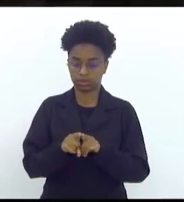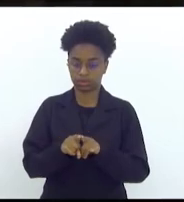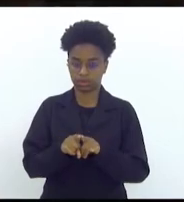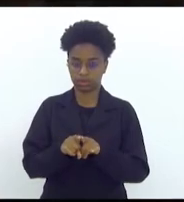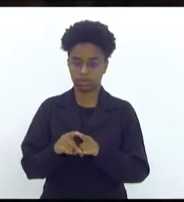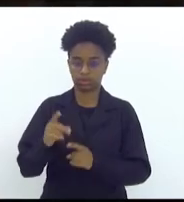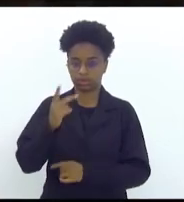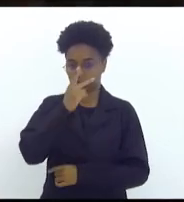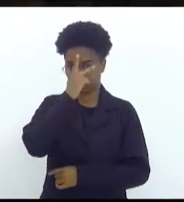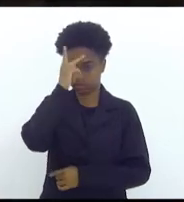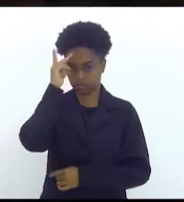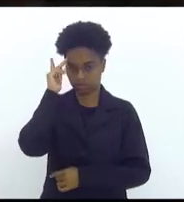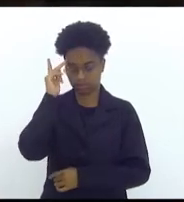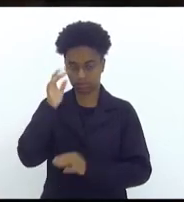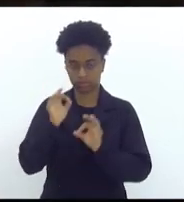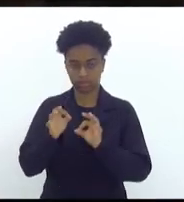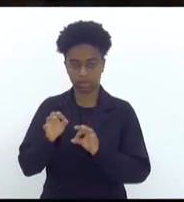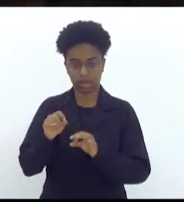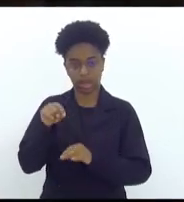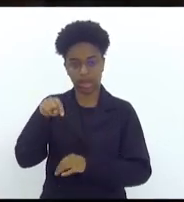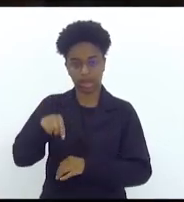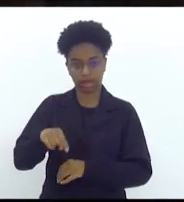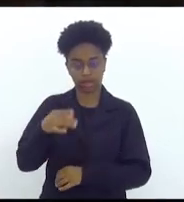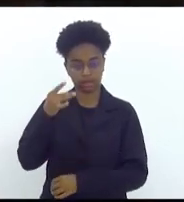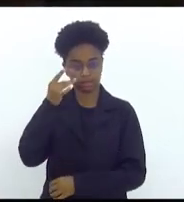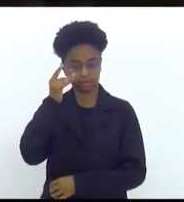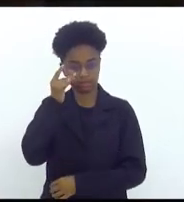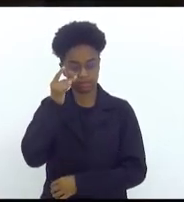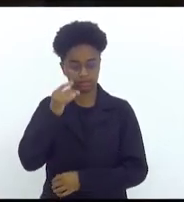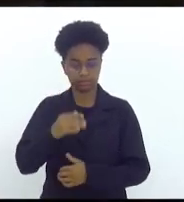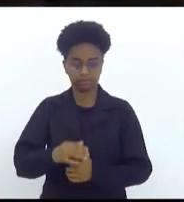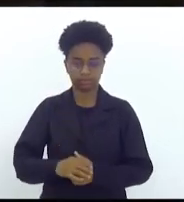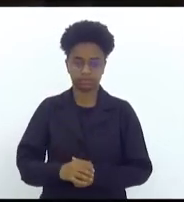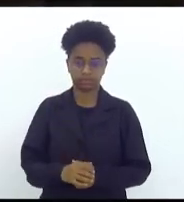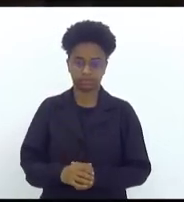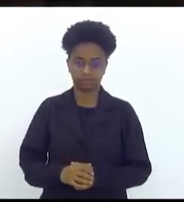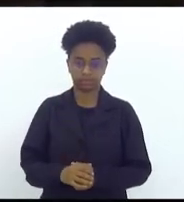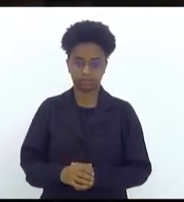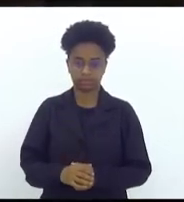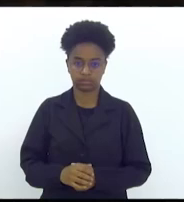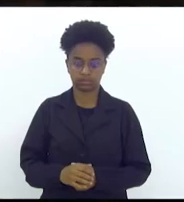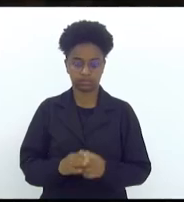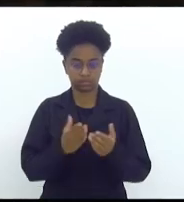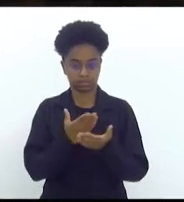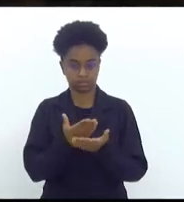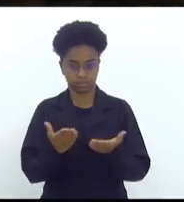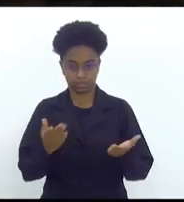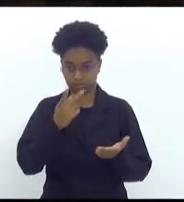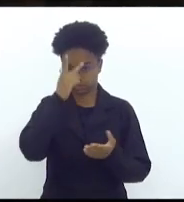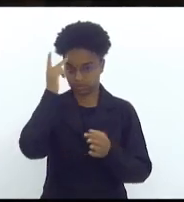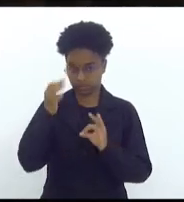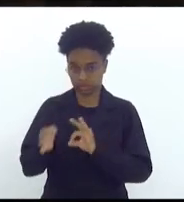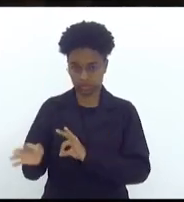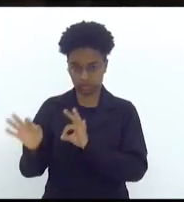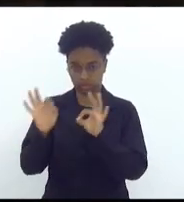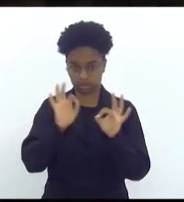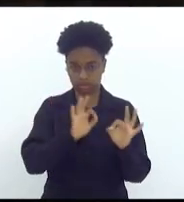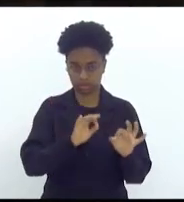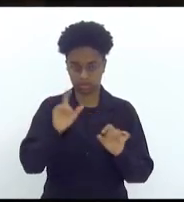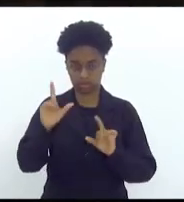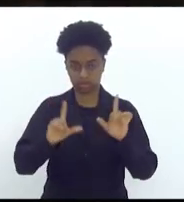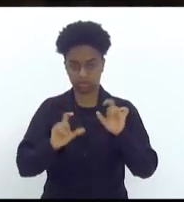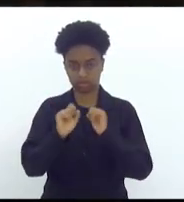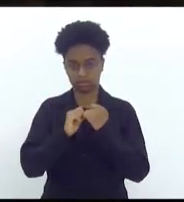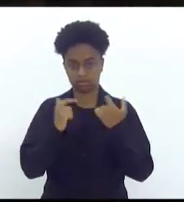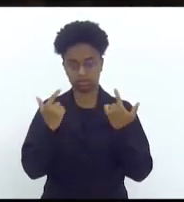aqueles que estão aqui de forma presencial senhoras e senhores telespectadores da